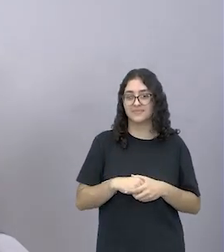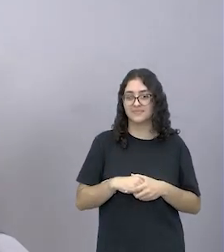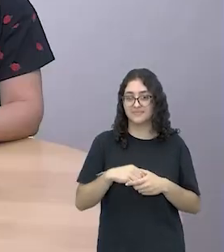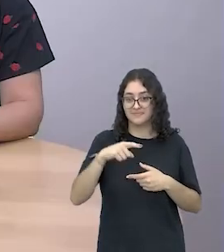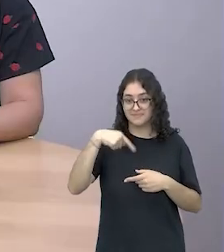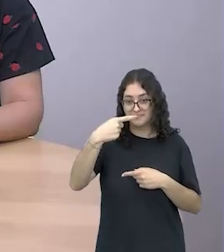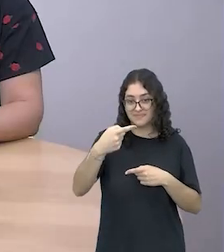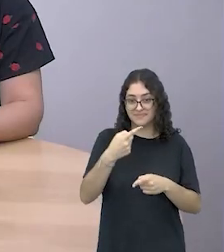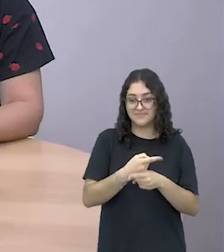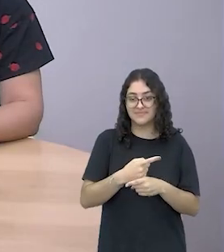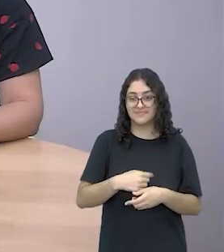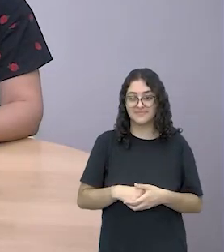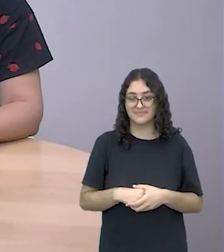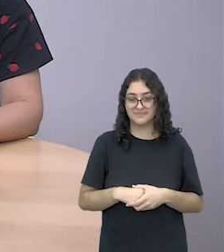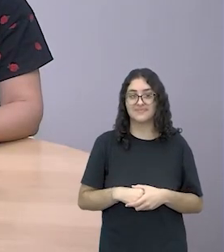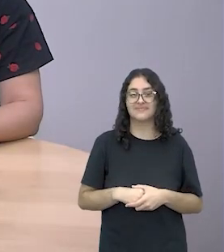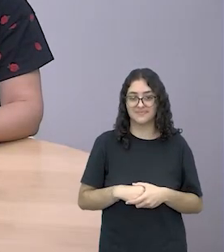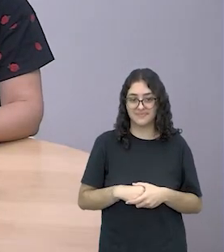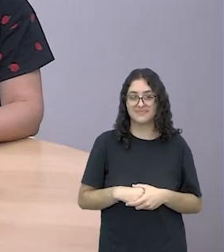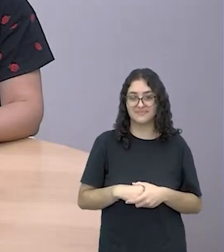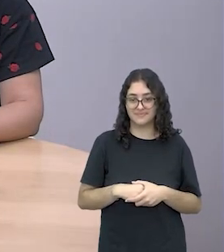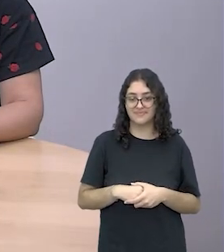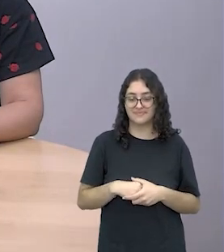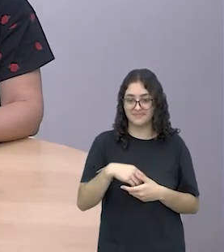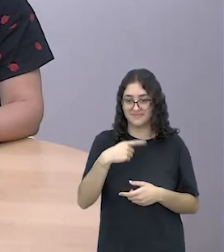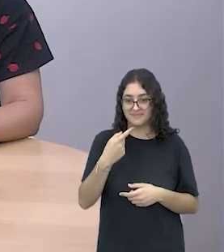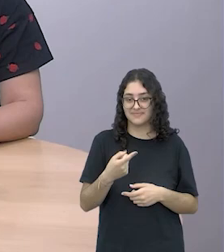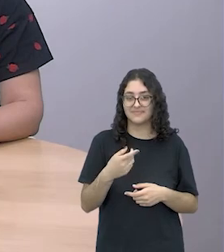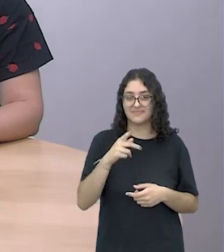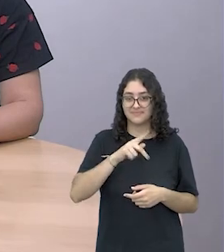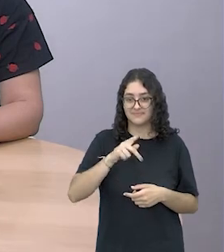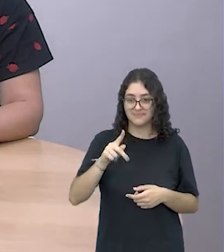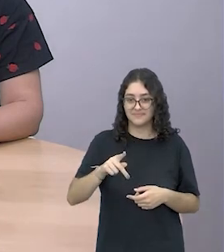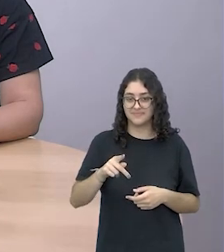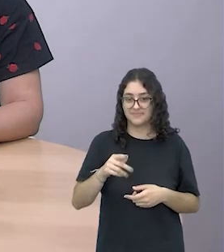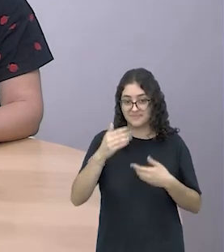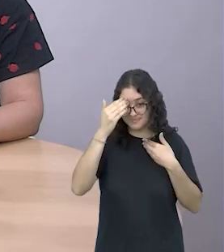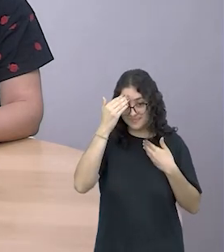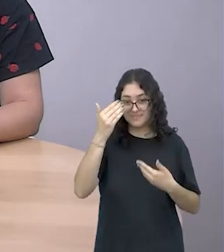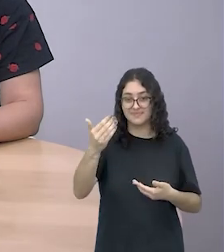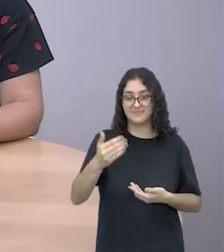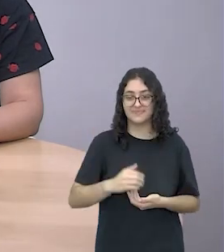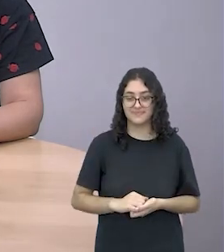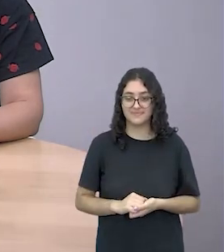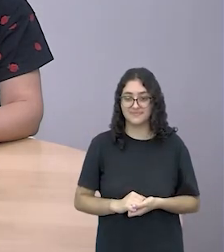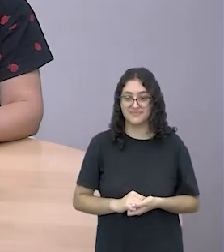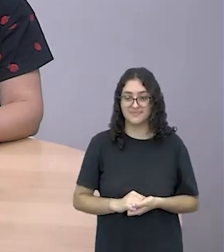E até a próxima, né, Knie? É isso mesmo, até a próxima, professores e professoras. Muito obrigada.